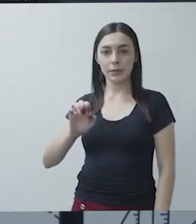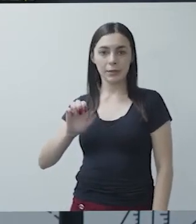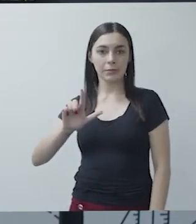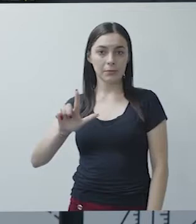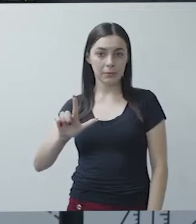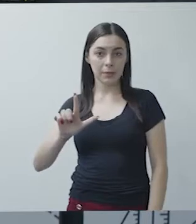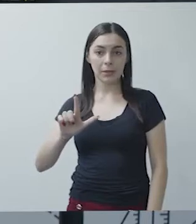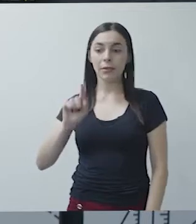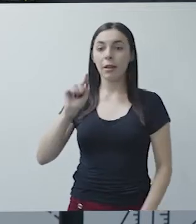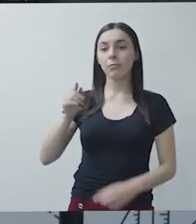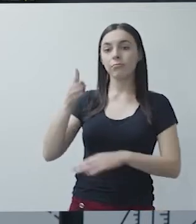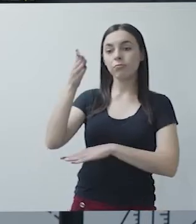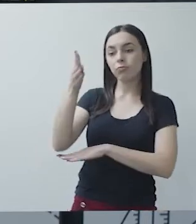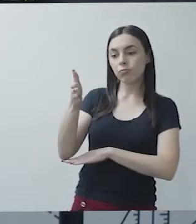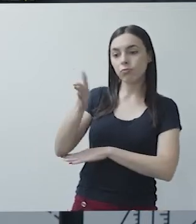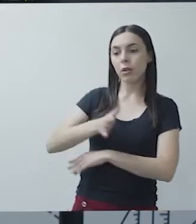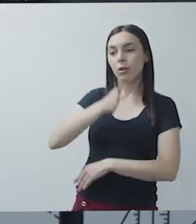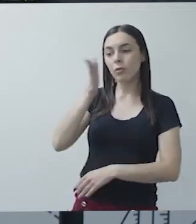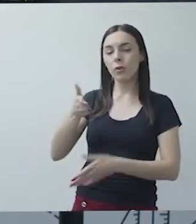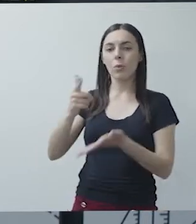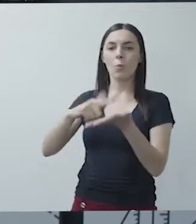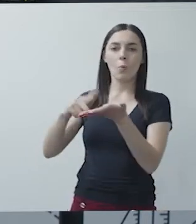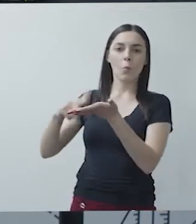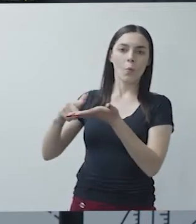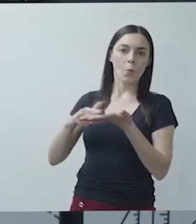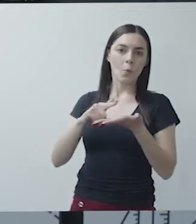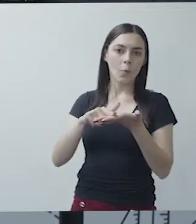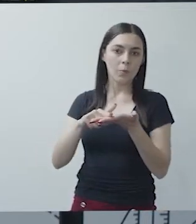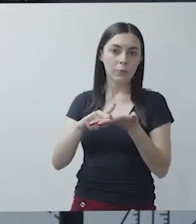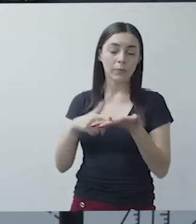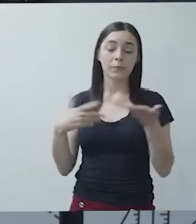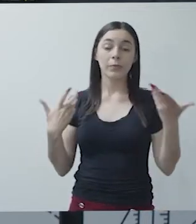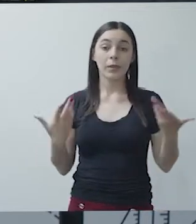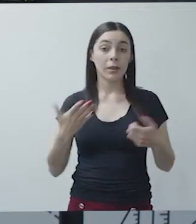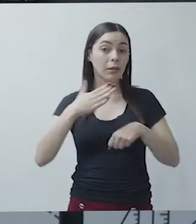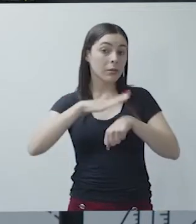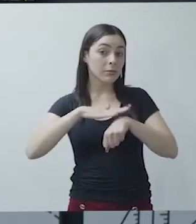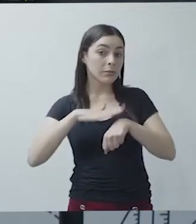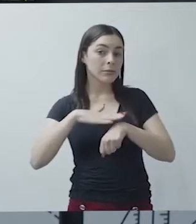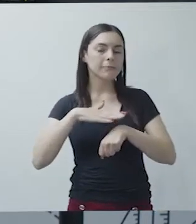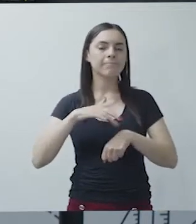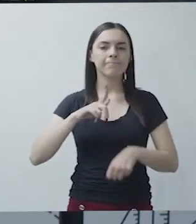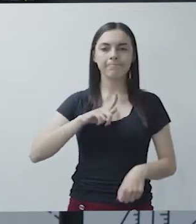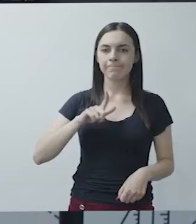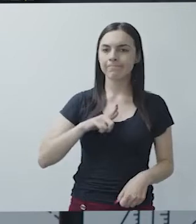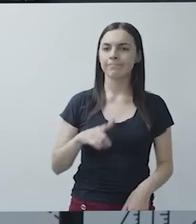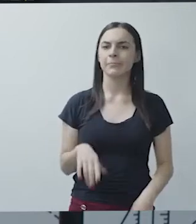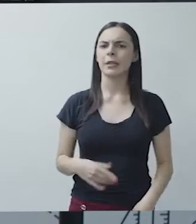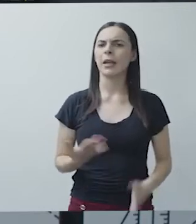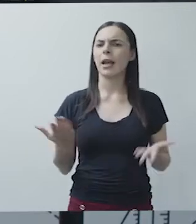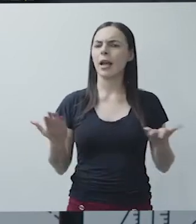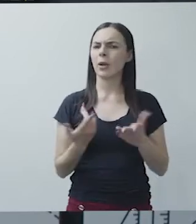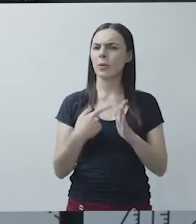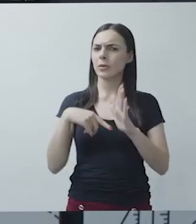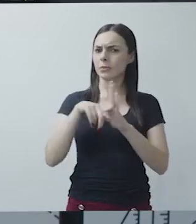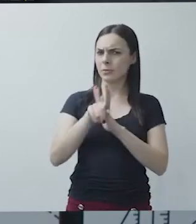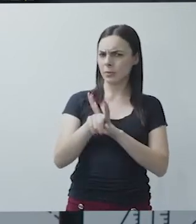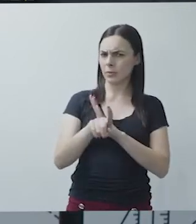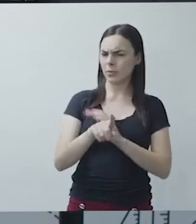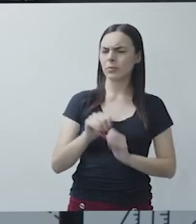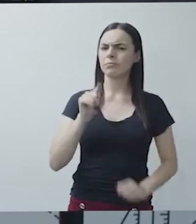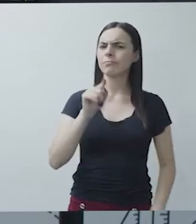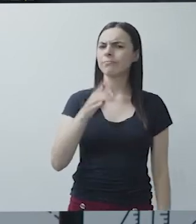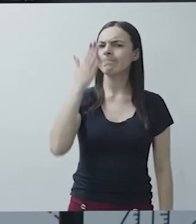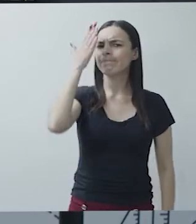o hotel. Viram? Então nós temos tempo para tudo. Uma pergunta para vocês. Vocês